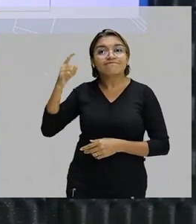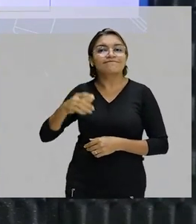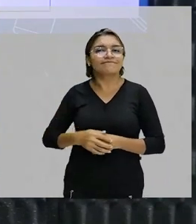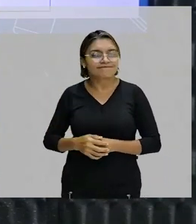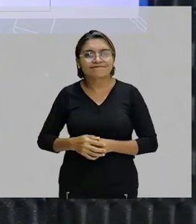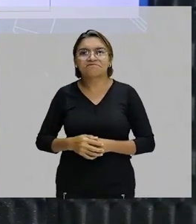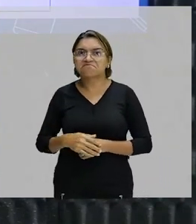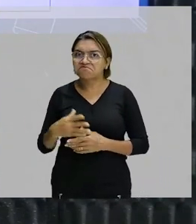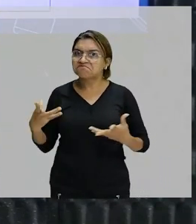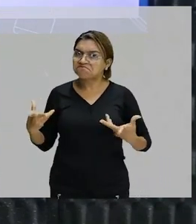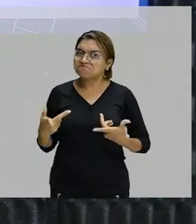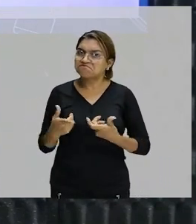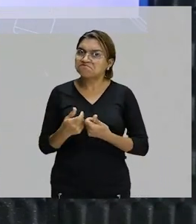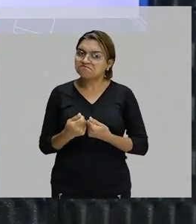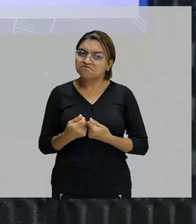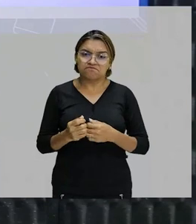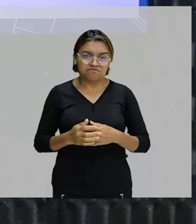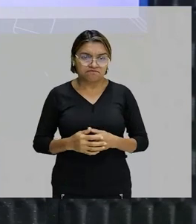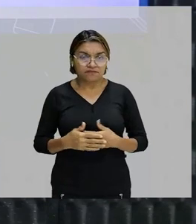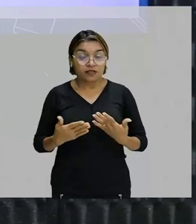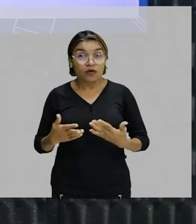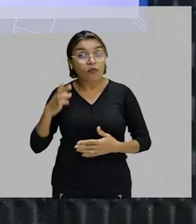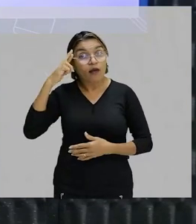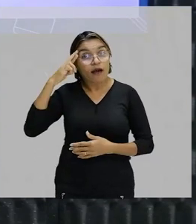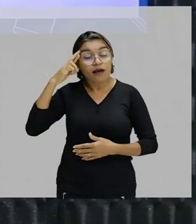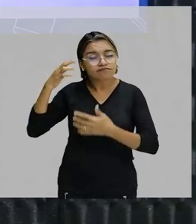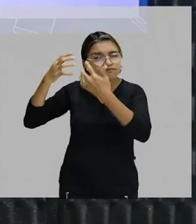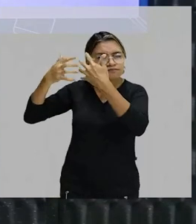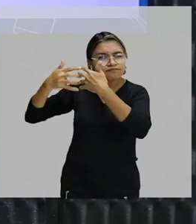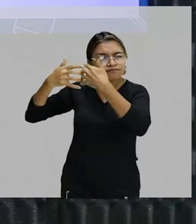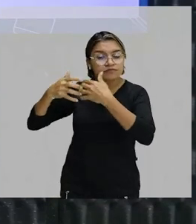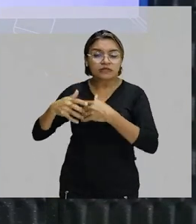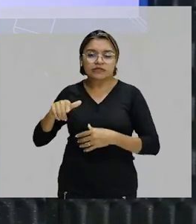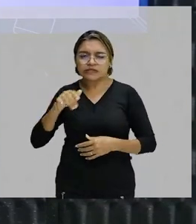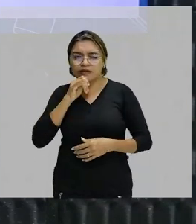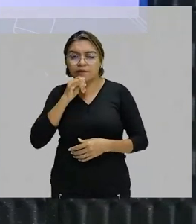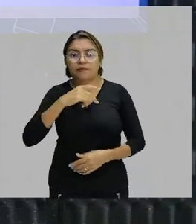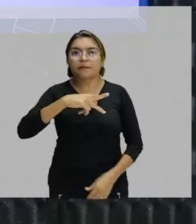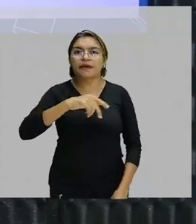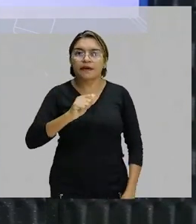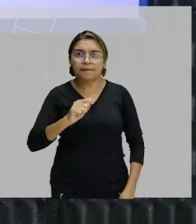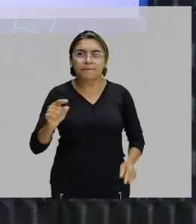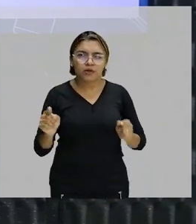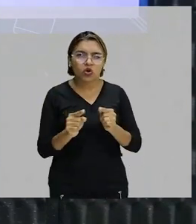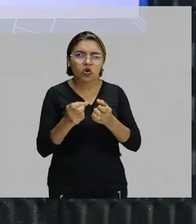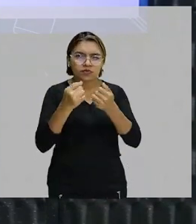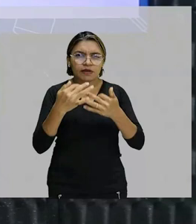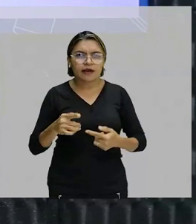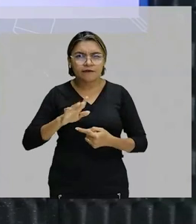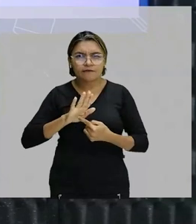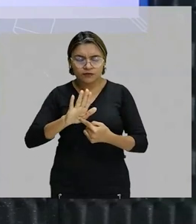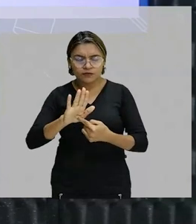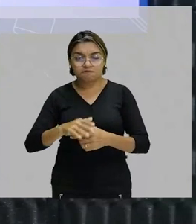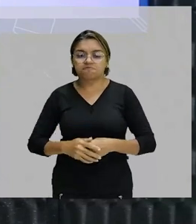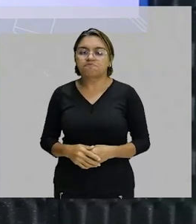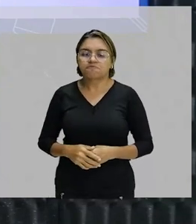Fantástico que gaus teve E foi com esse raciocínio né Vamos pegar uma pa menor para você entender mas eu tenho certeza que você já entendeu